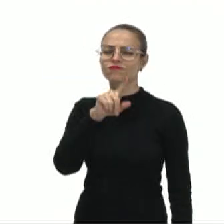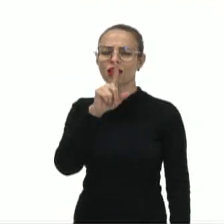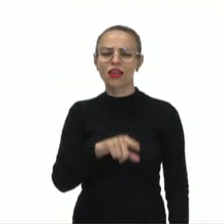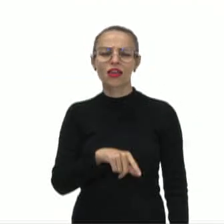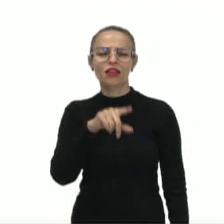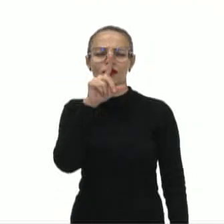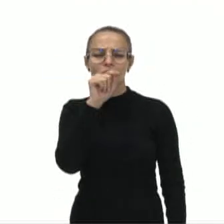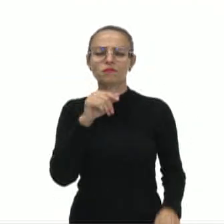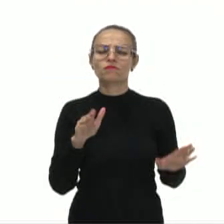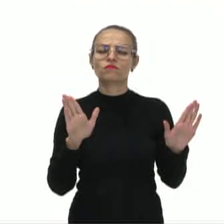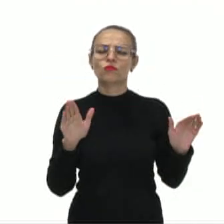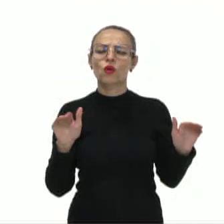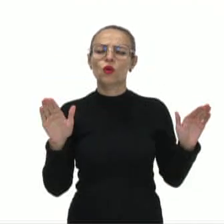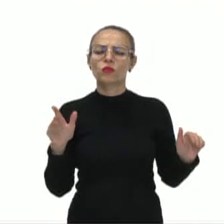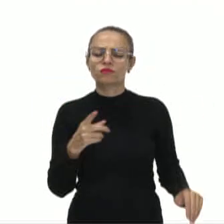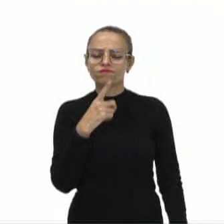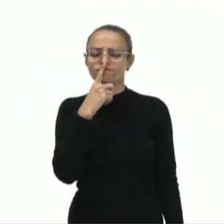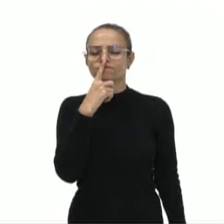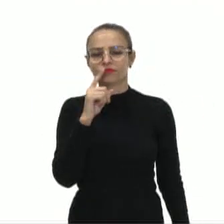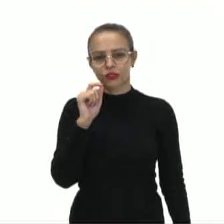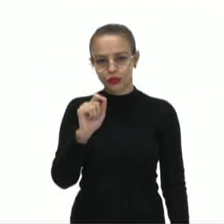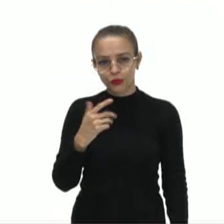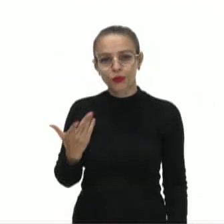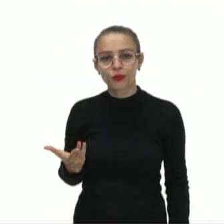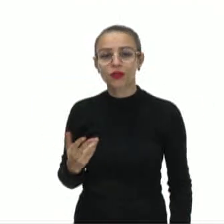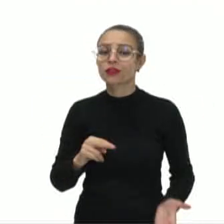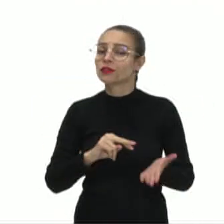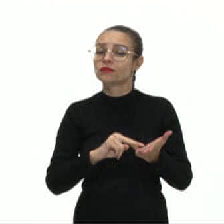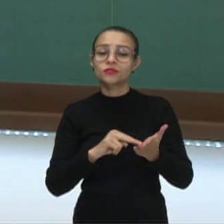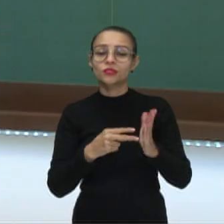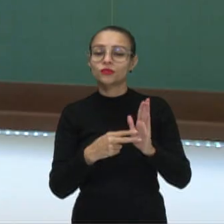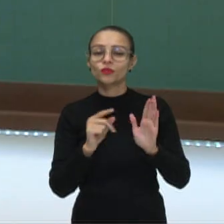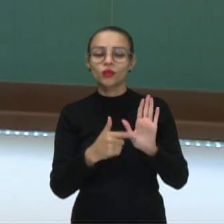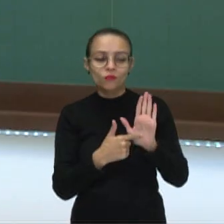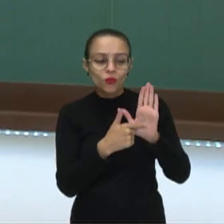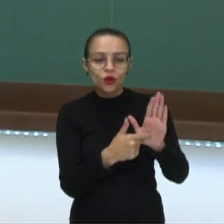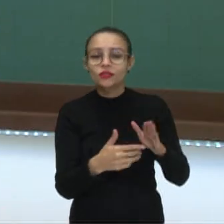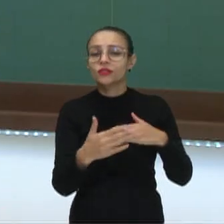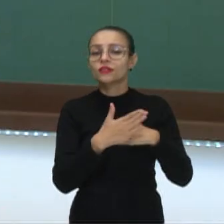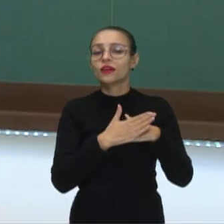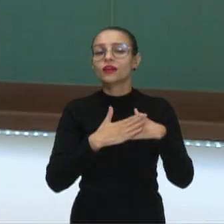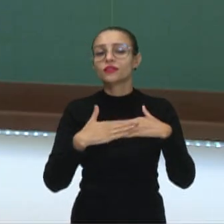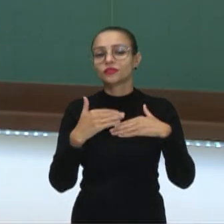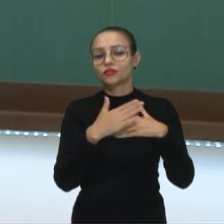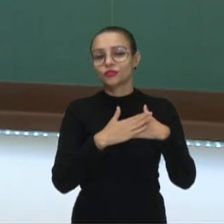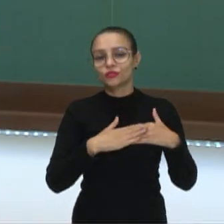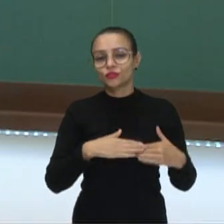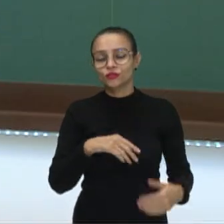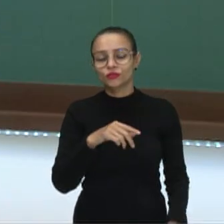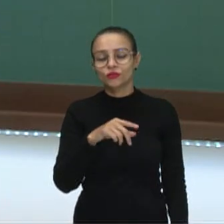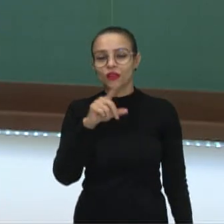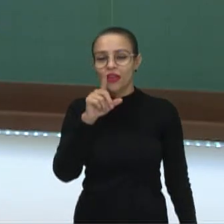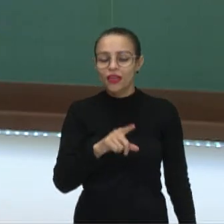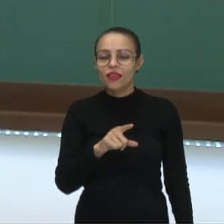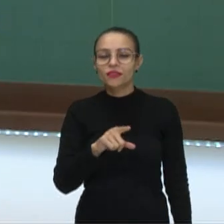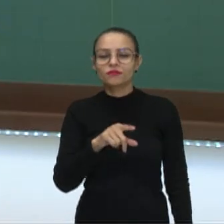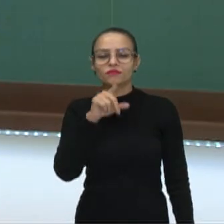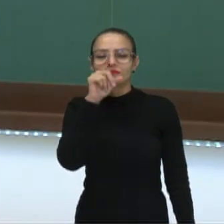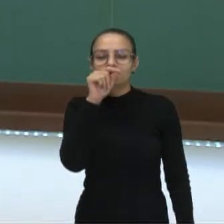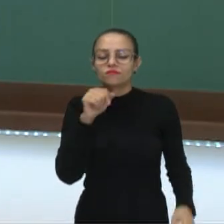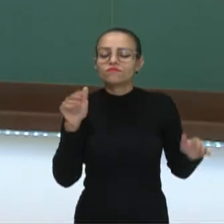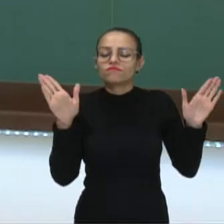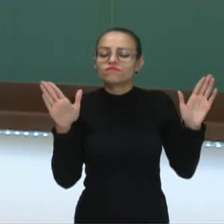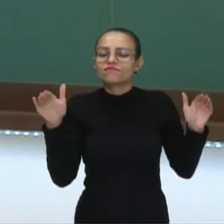E qual é o efeito que produz? A demonstração de carinho, né? Então, o efeito, ó, a pomba predileta significa a